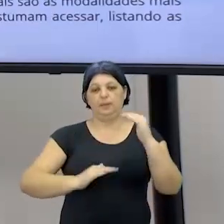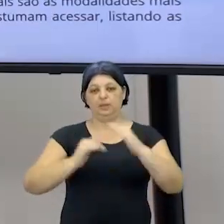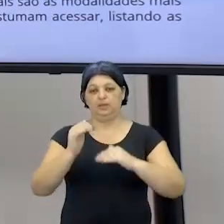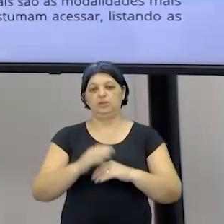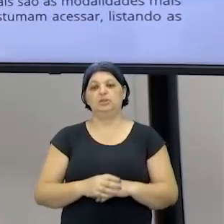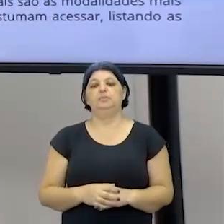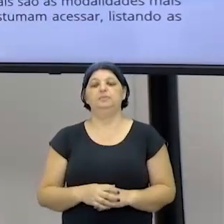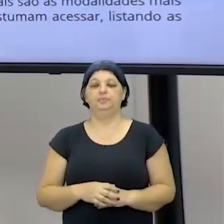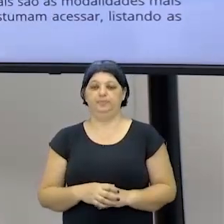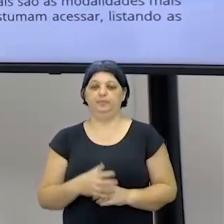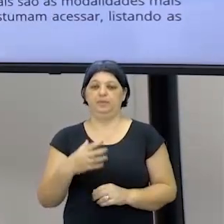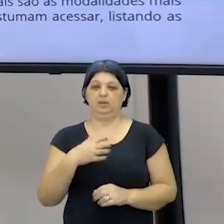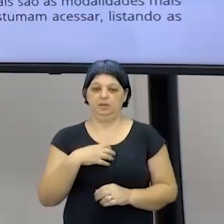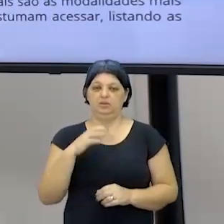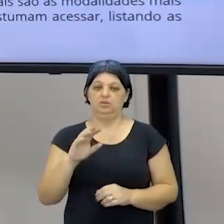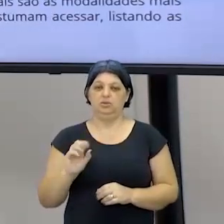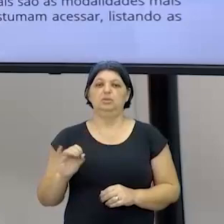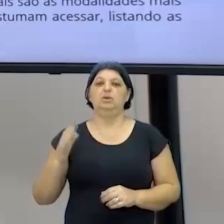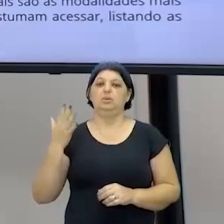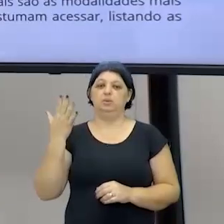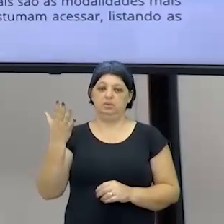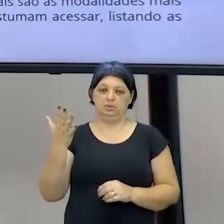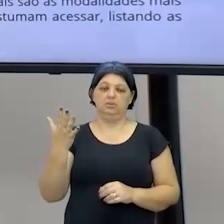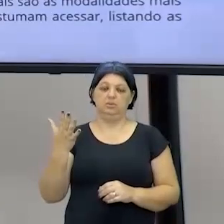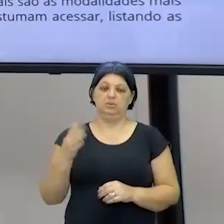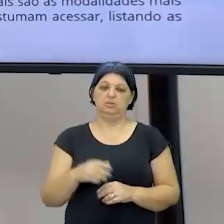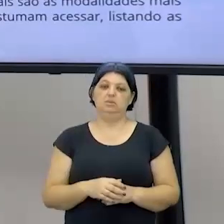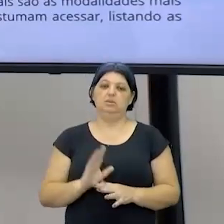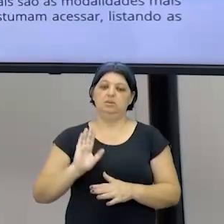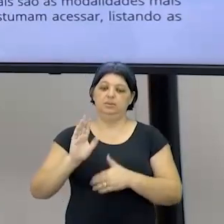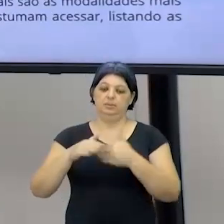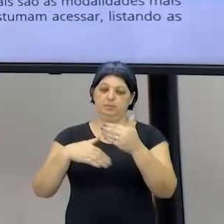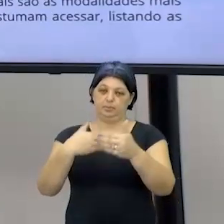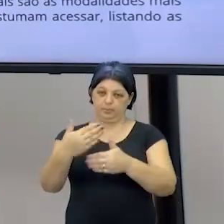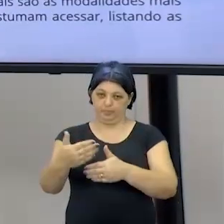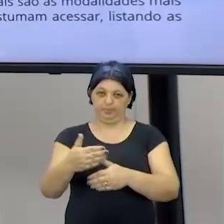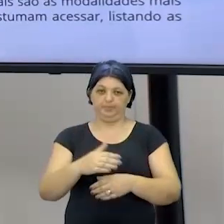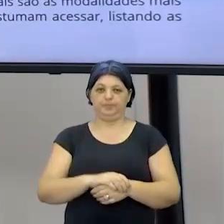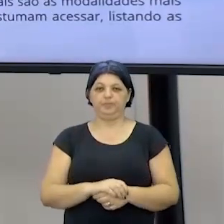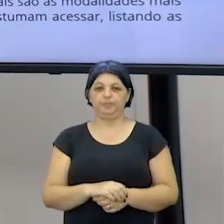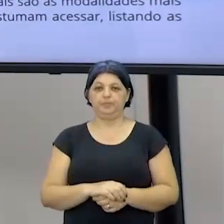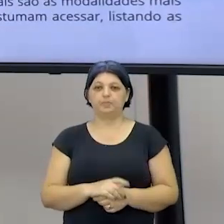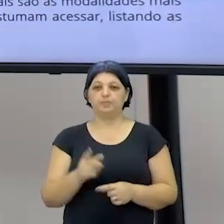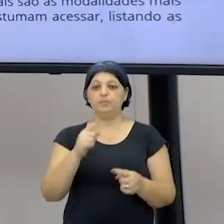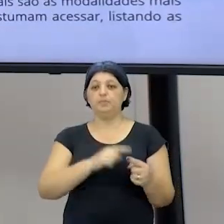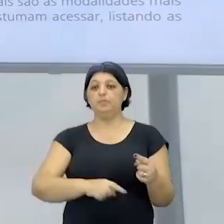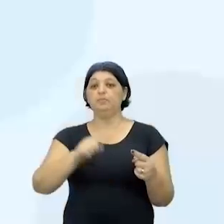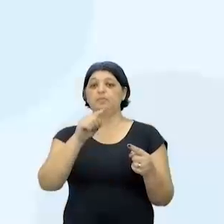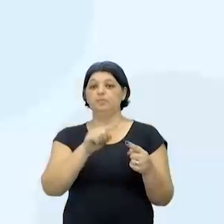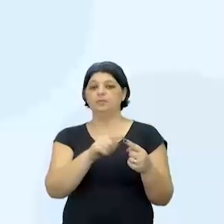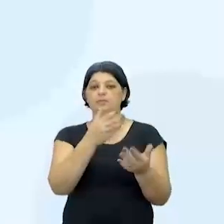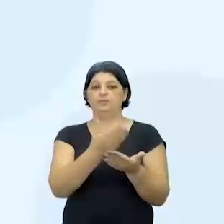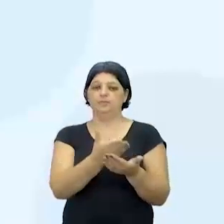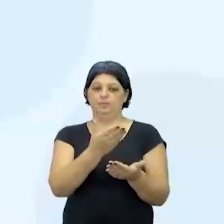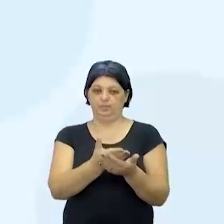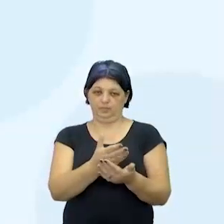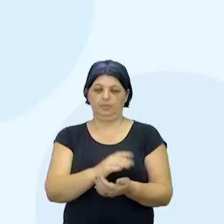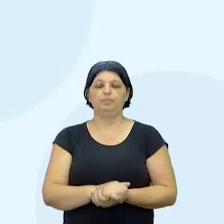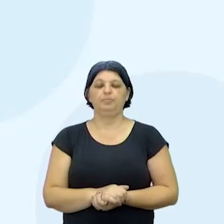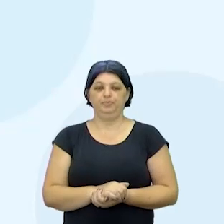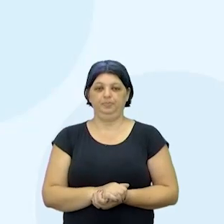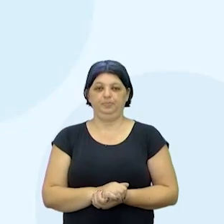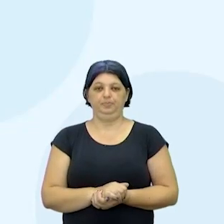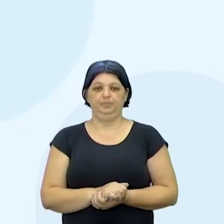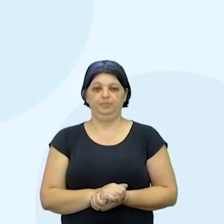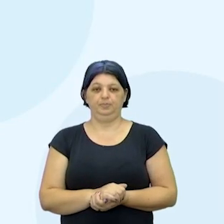Então é assim que acontecerá o nosso caminho, aí, o nosso percurso. Objetivos dessa aula, vamos lá, acompanhem